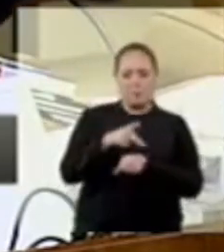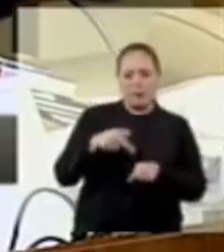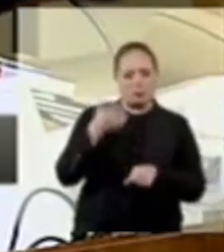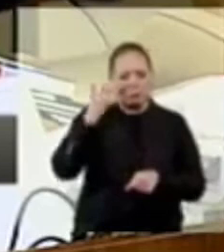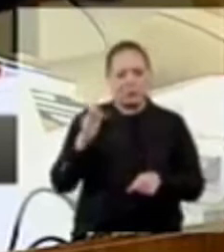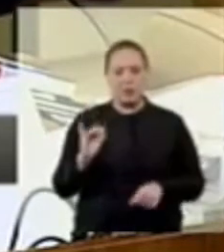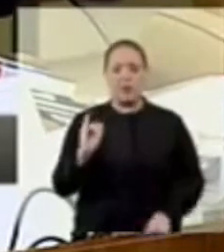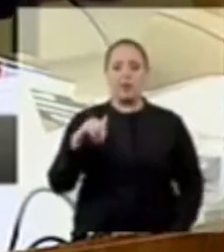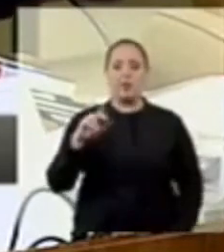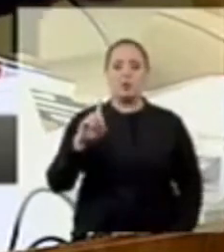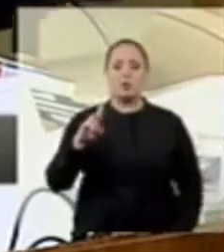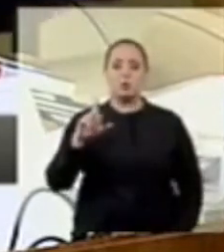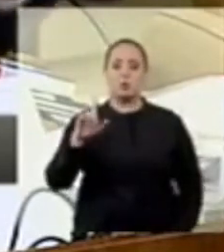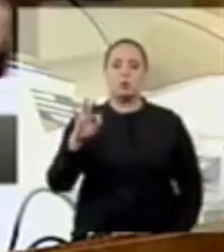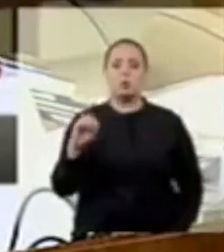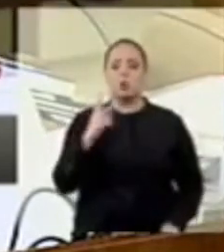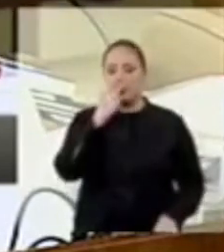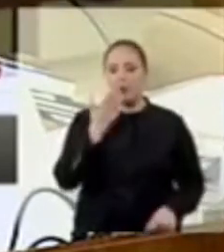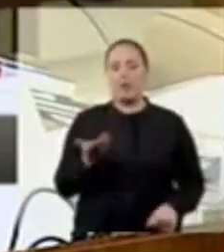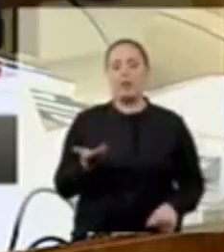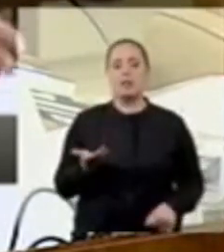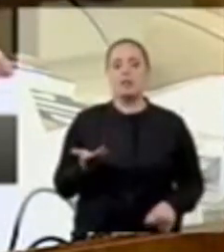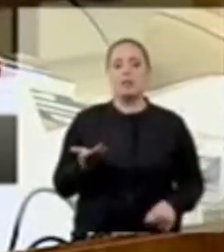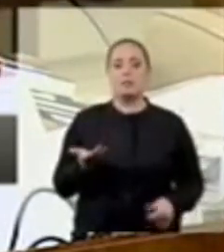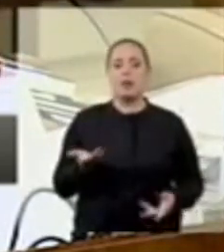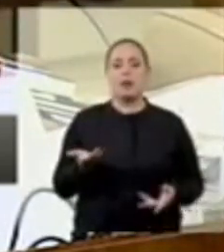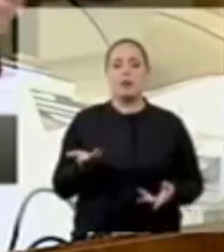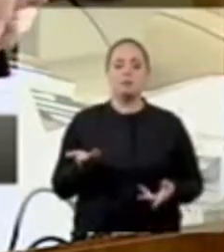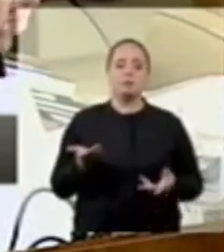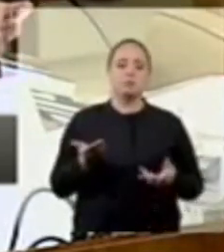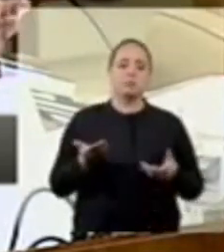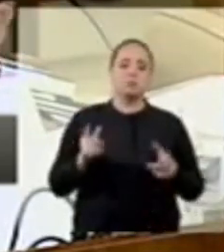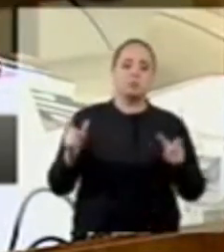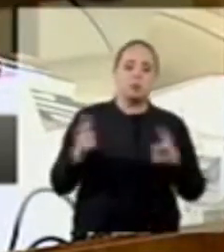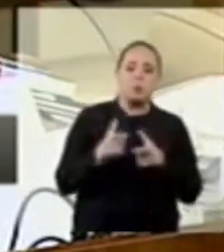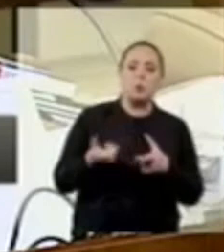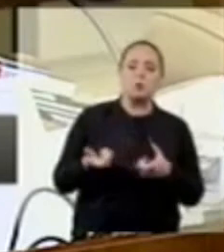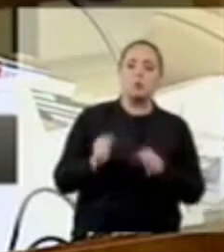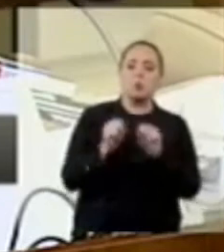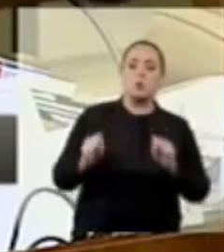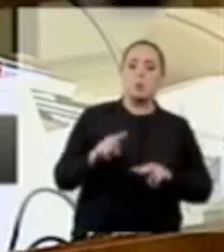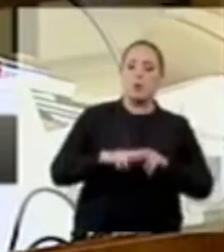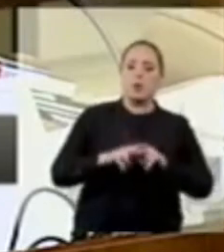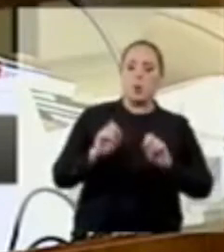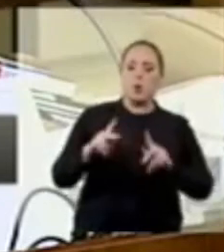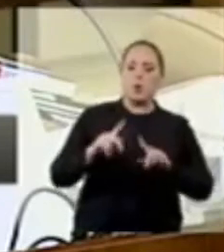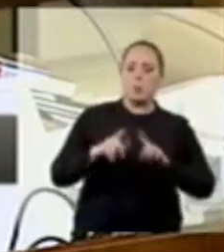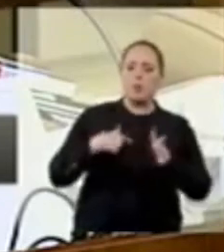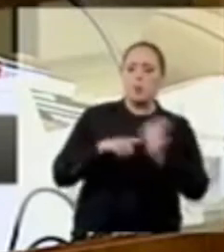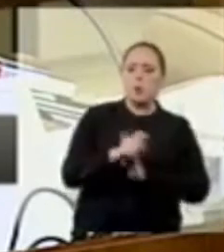um indulto é pra é descobrir o sistema penitenciário está também quantas pessoas não têm